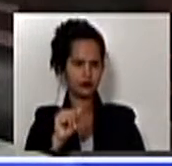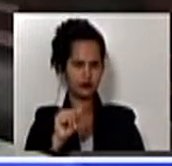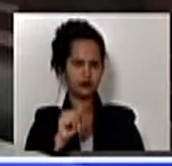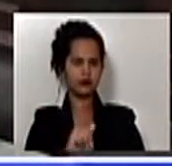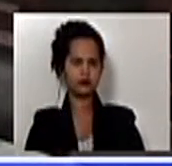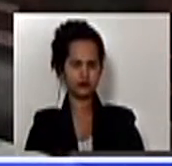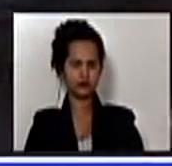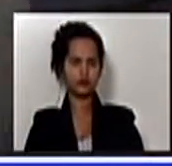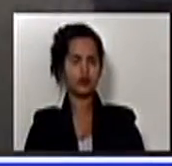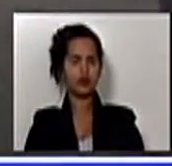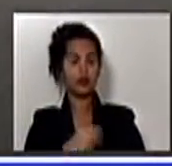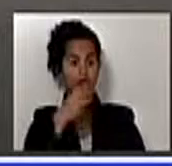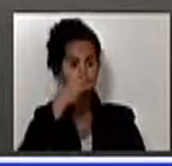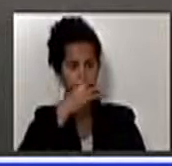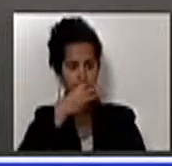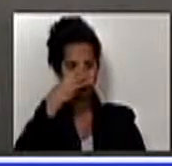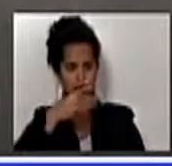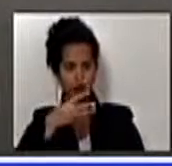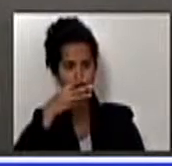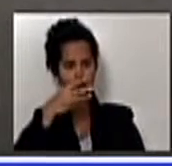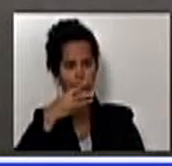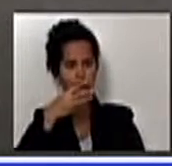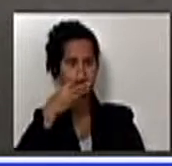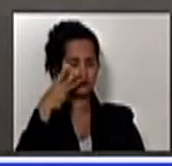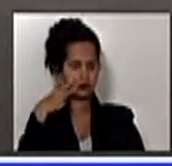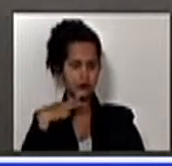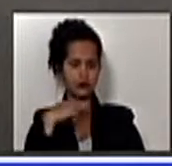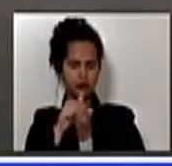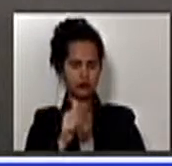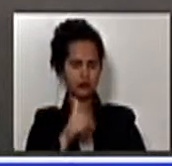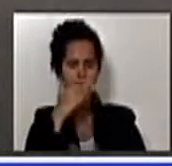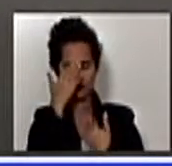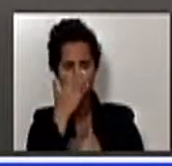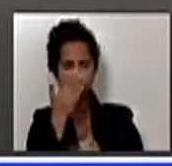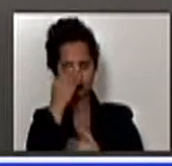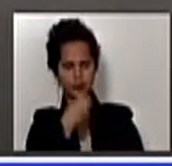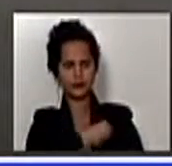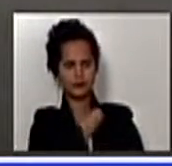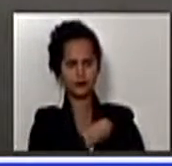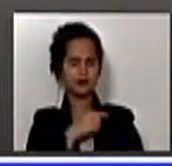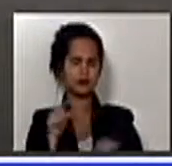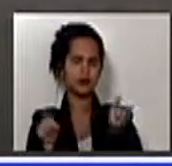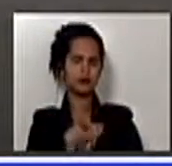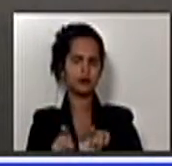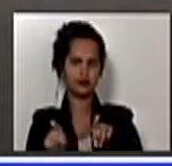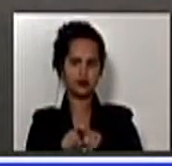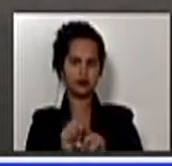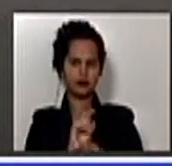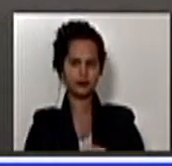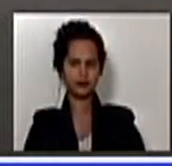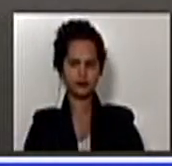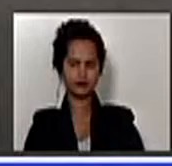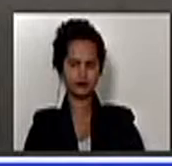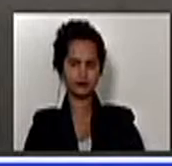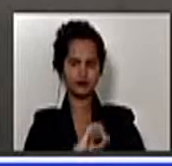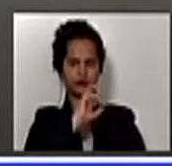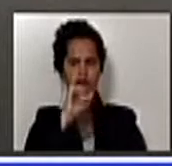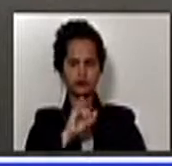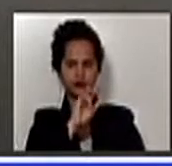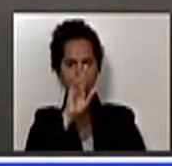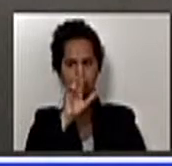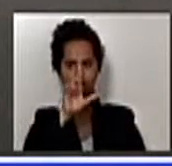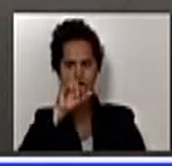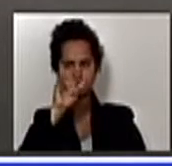R$33.800.579, é o valor oficial. Gostaria de agradecer também a presença da Juliane Leão,